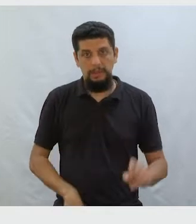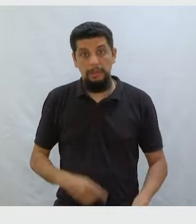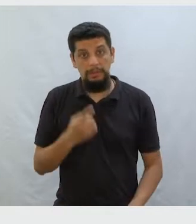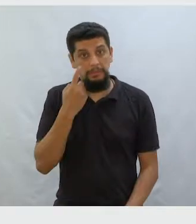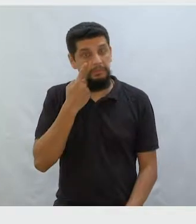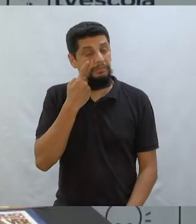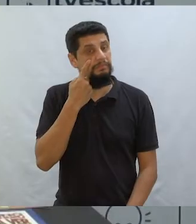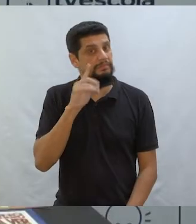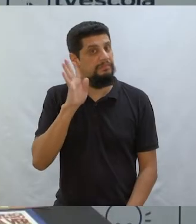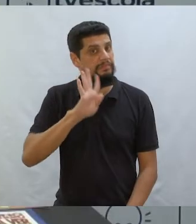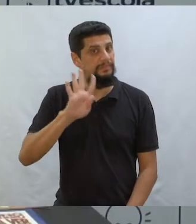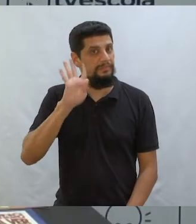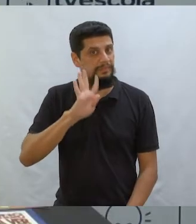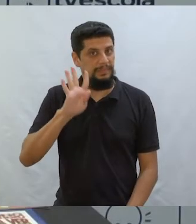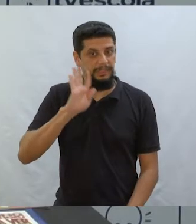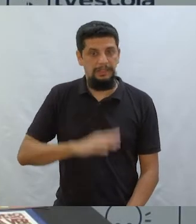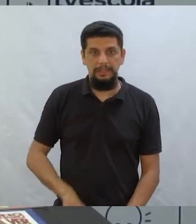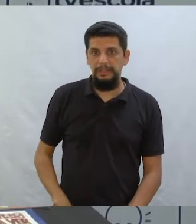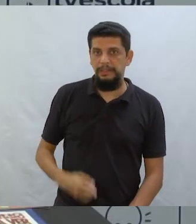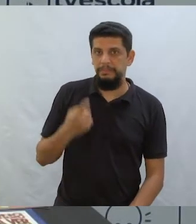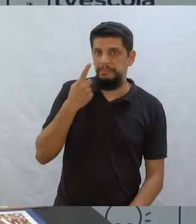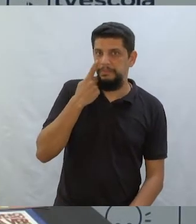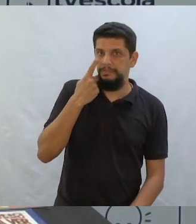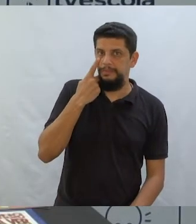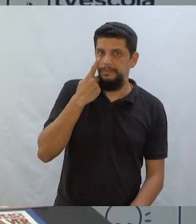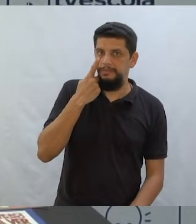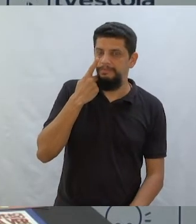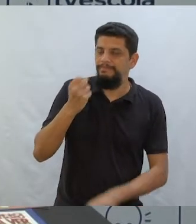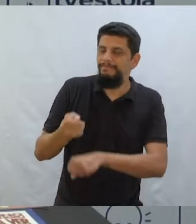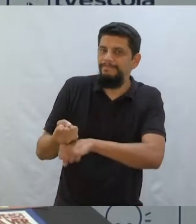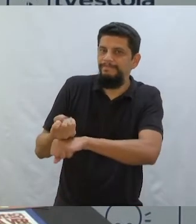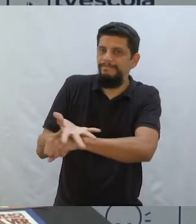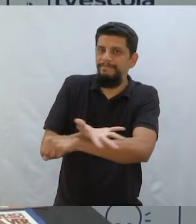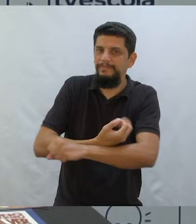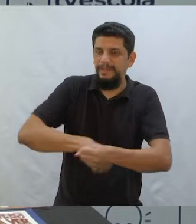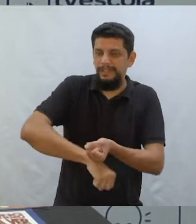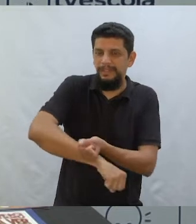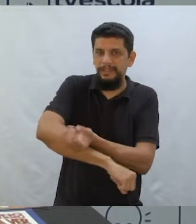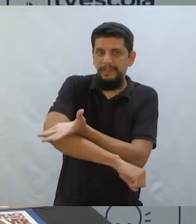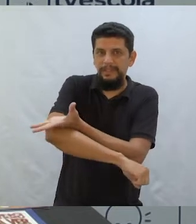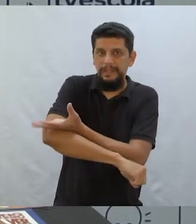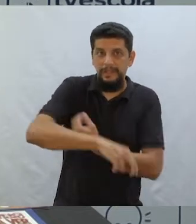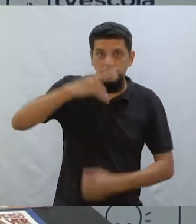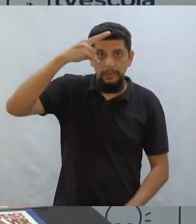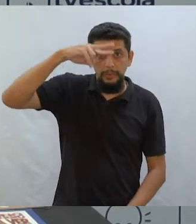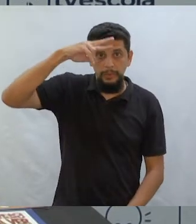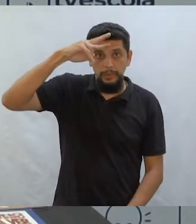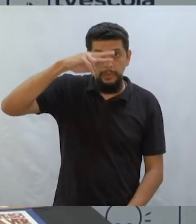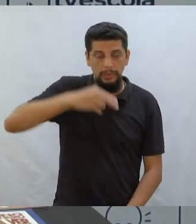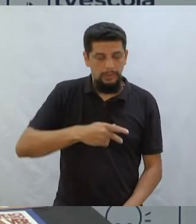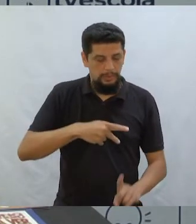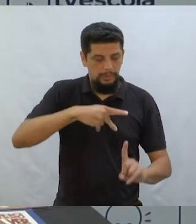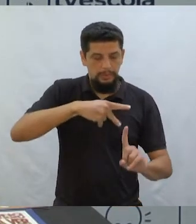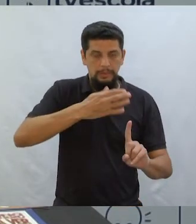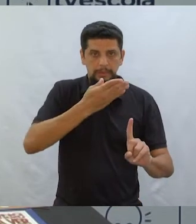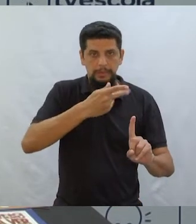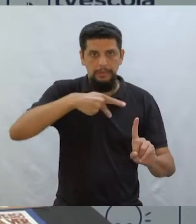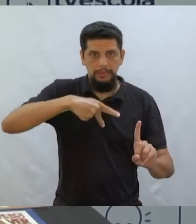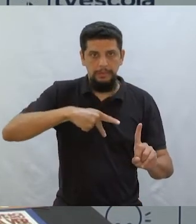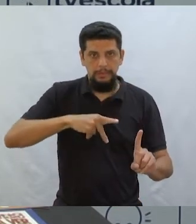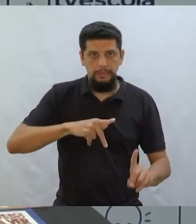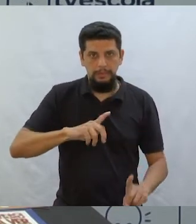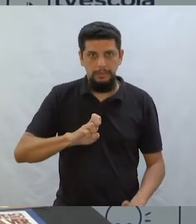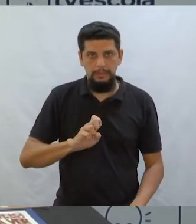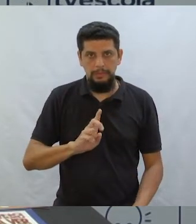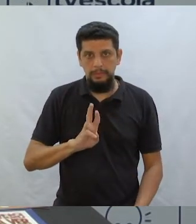ele olha que delícia olha que que emocionante essa história do Pedrinho ele achar que era um